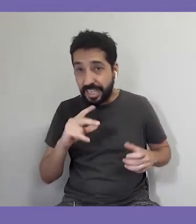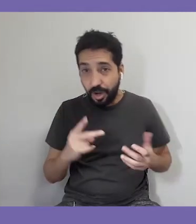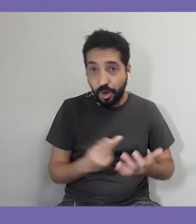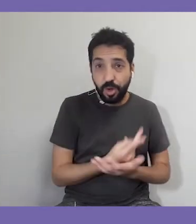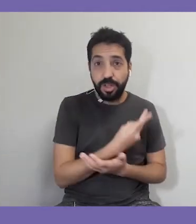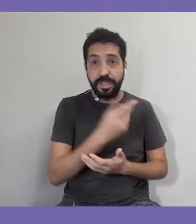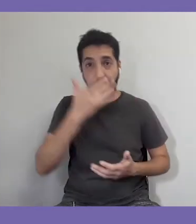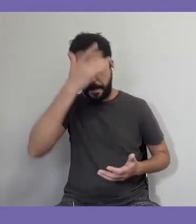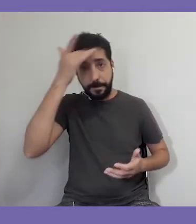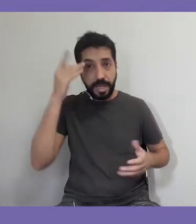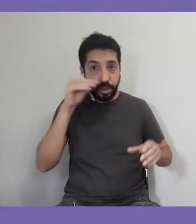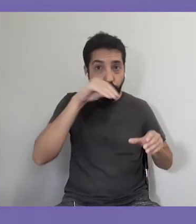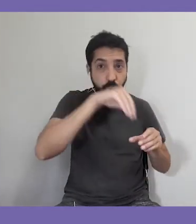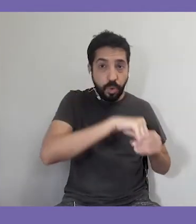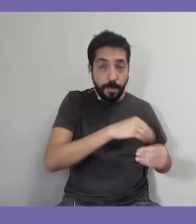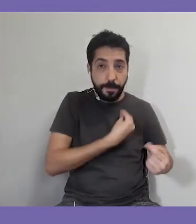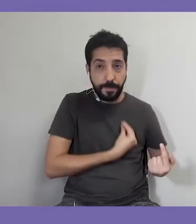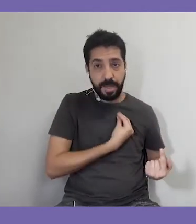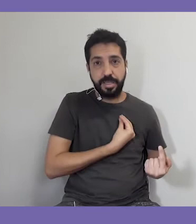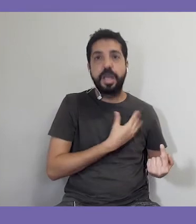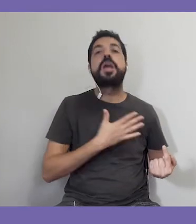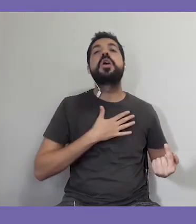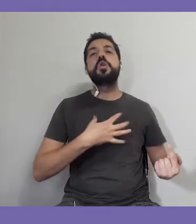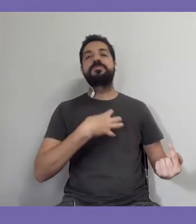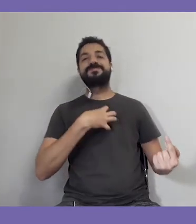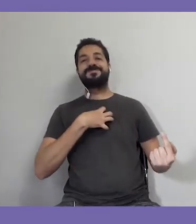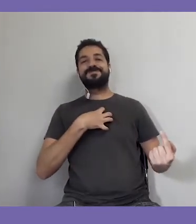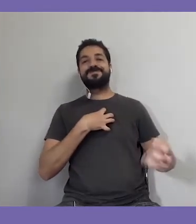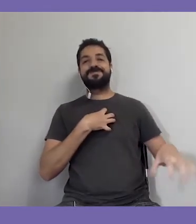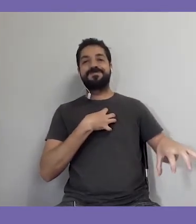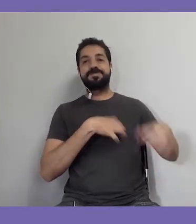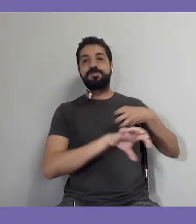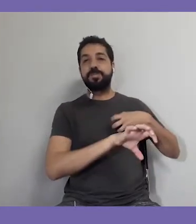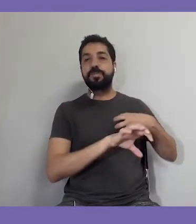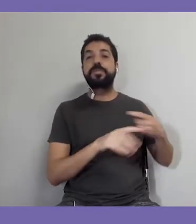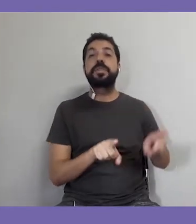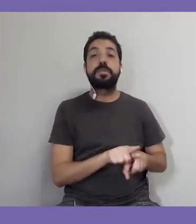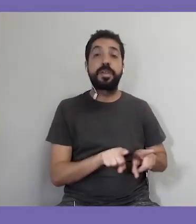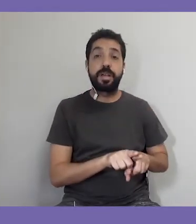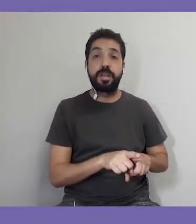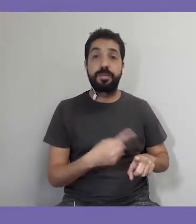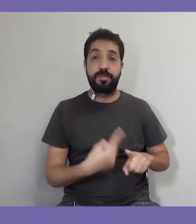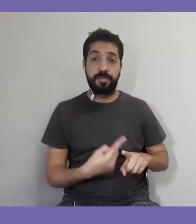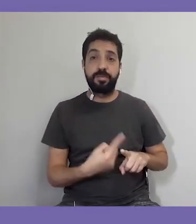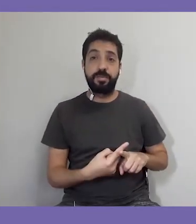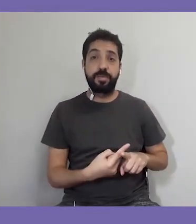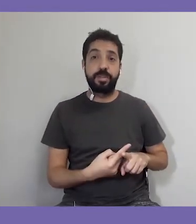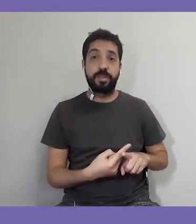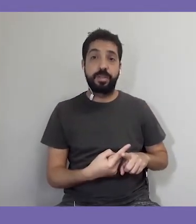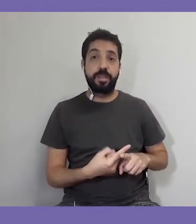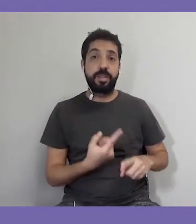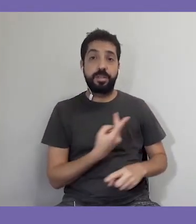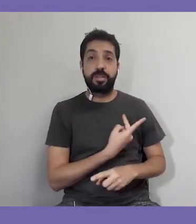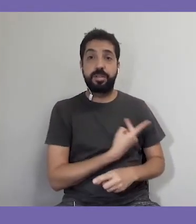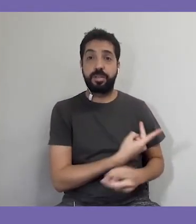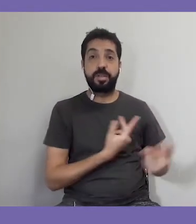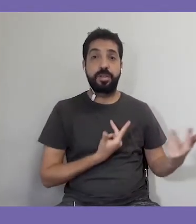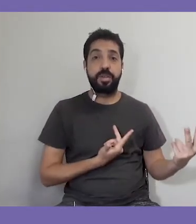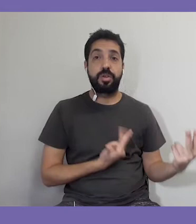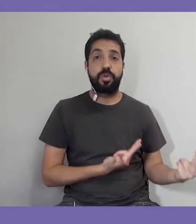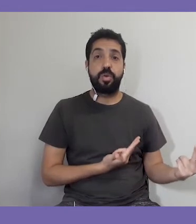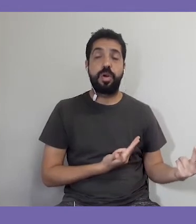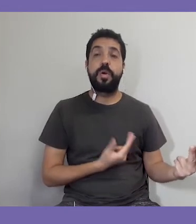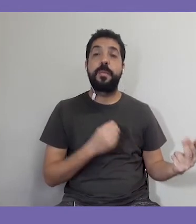se acontece com uma pessoa, que um outro negro, eu vou sentir, logicamente, a mesma ferida, porque eu me coloco no lugar que